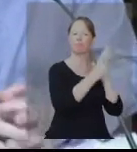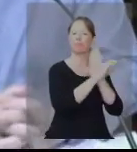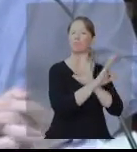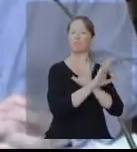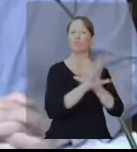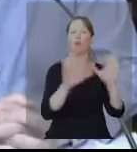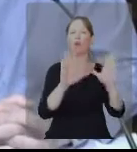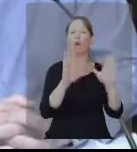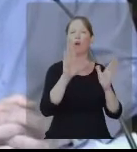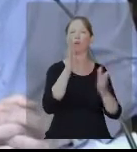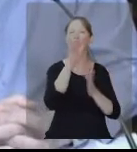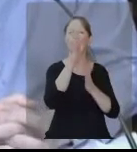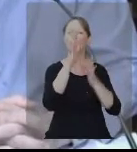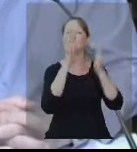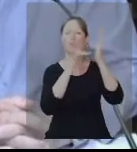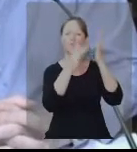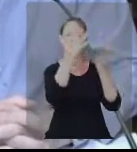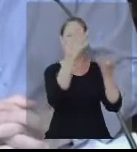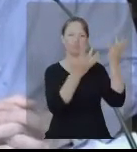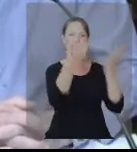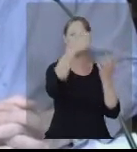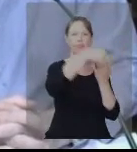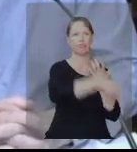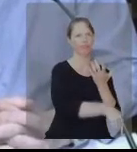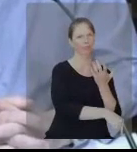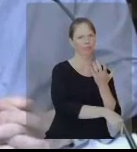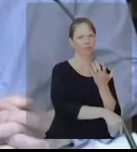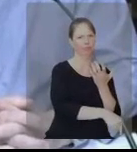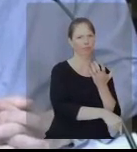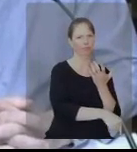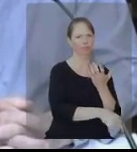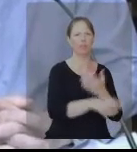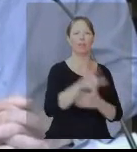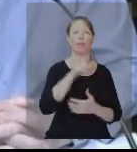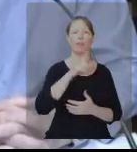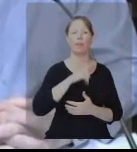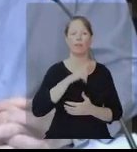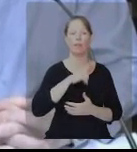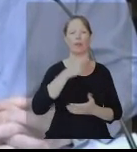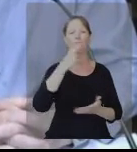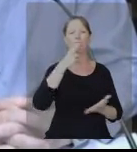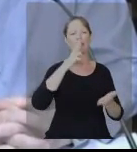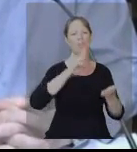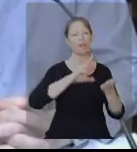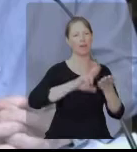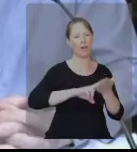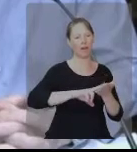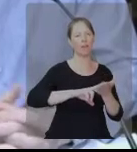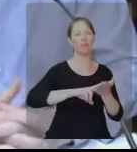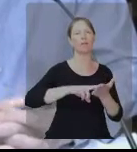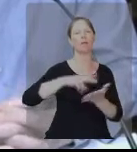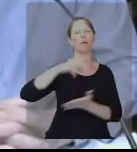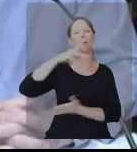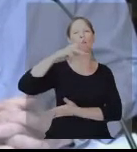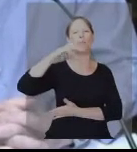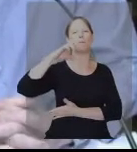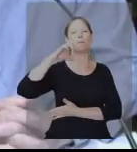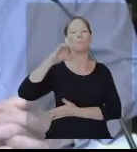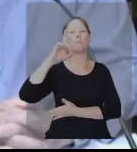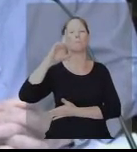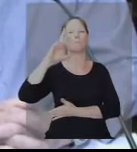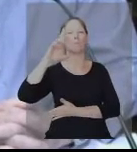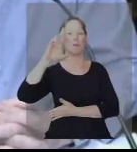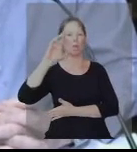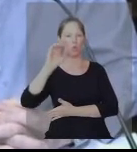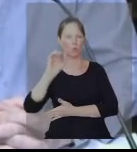a essa descida de Cristo ao inferno. Nós a temos na primeira carta de Paulo,